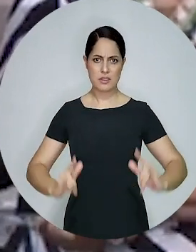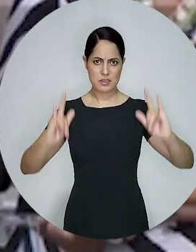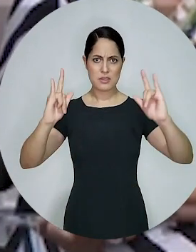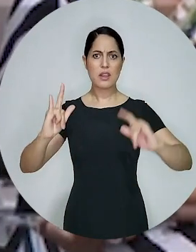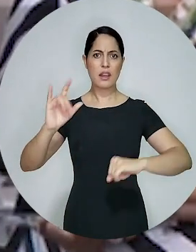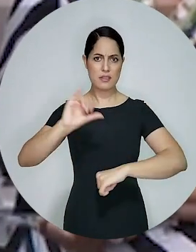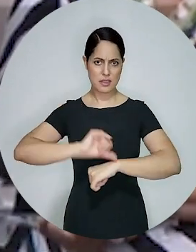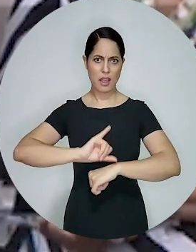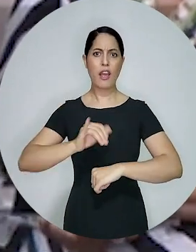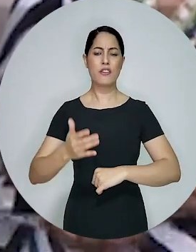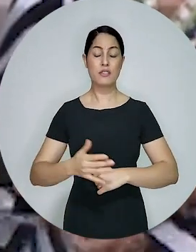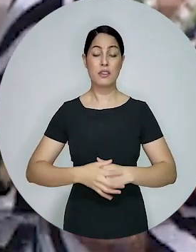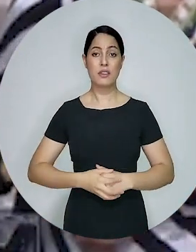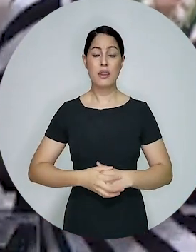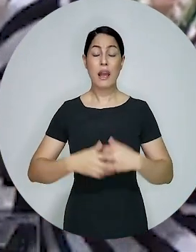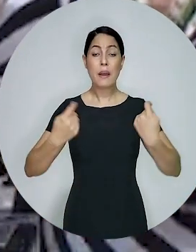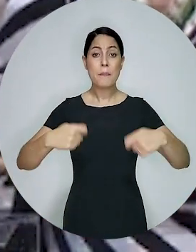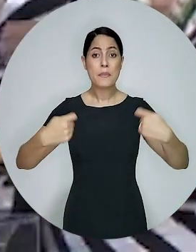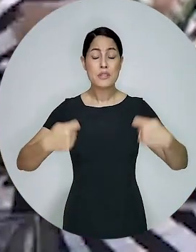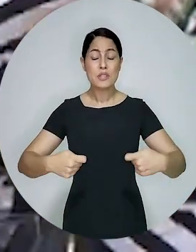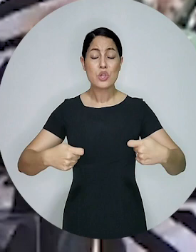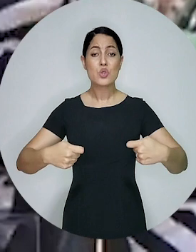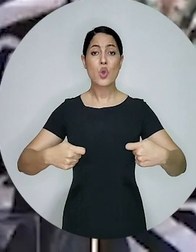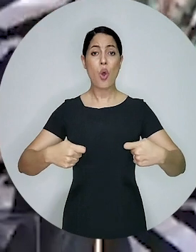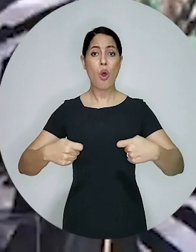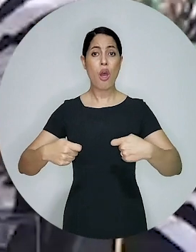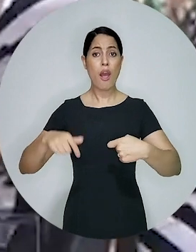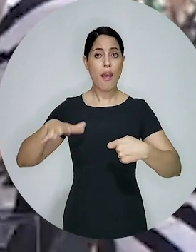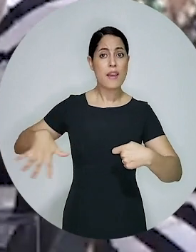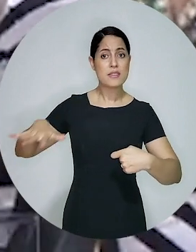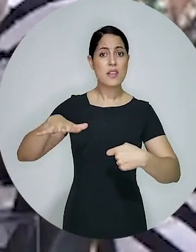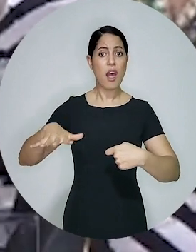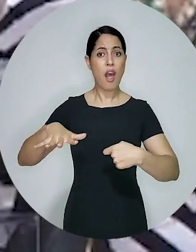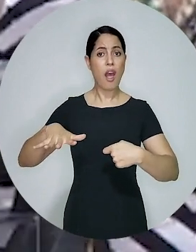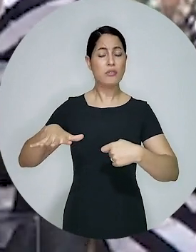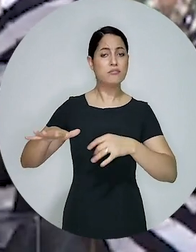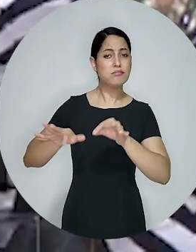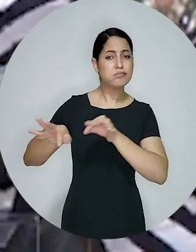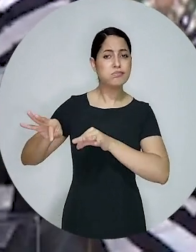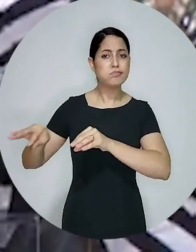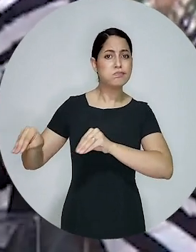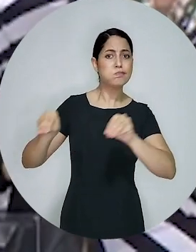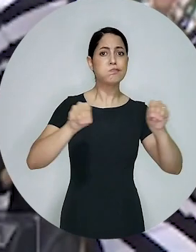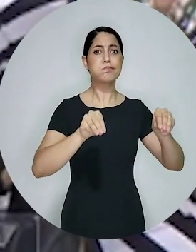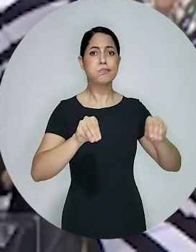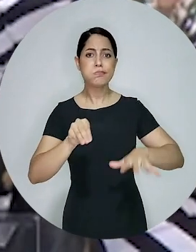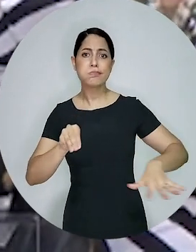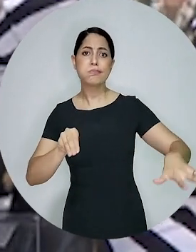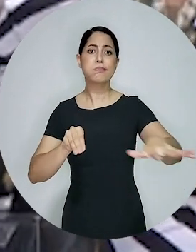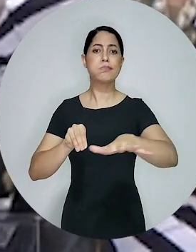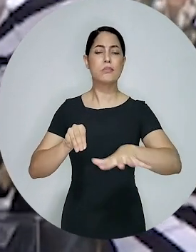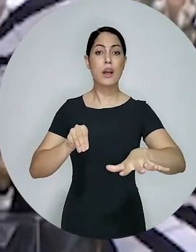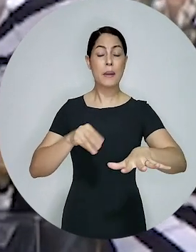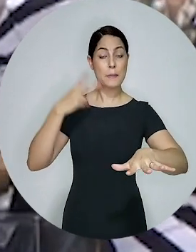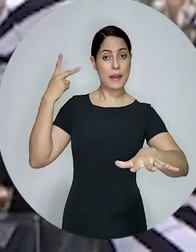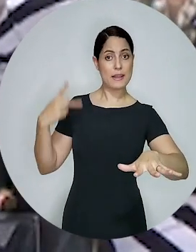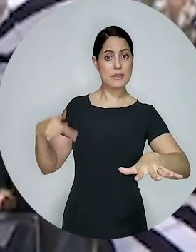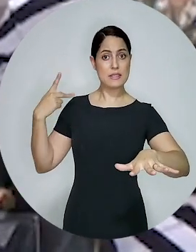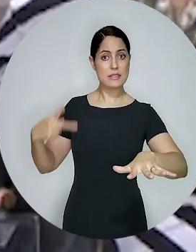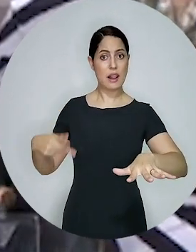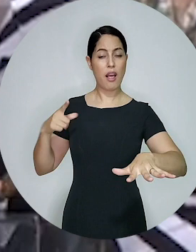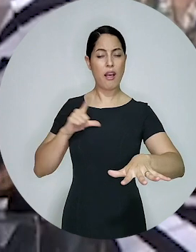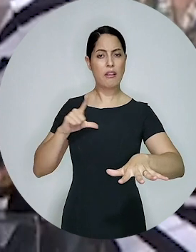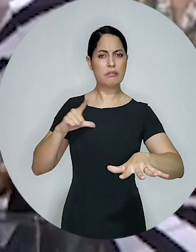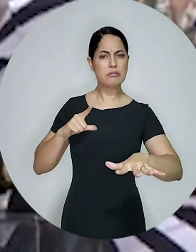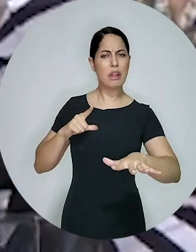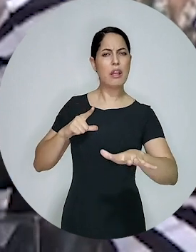nosso edifício sede impuseram a alteração desse espaço de difusão, de modo que o acervo ali